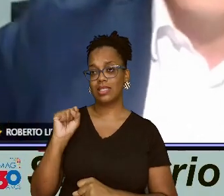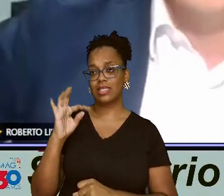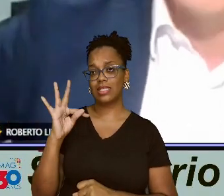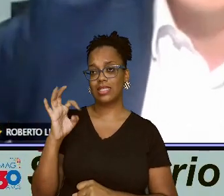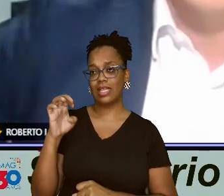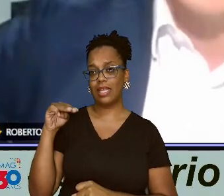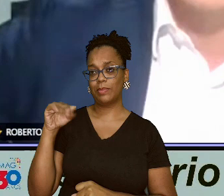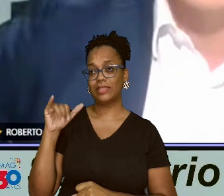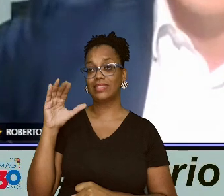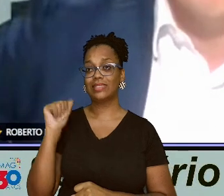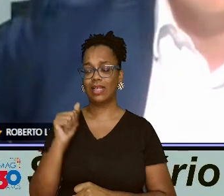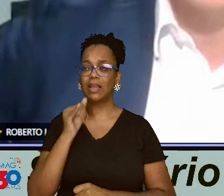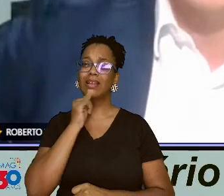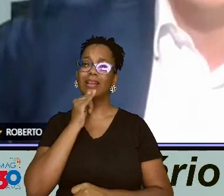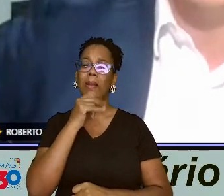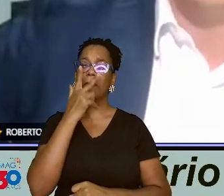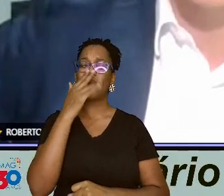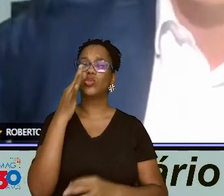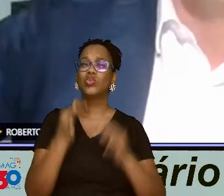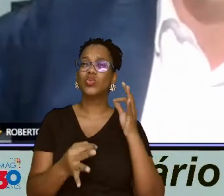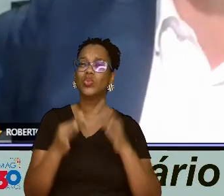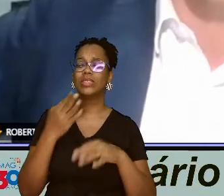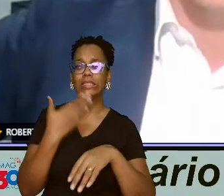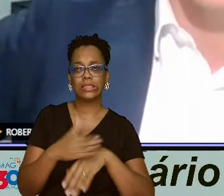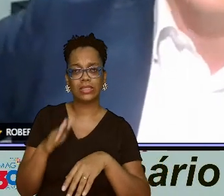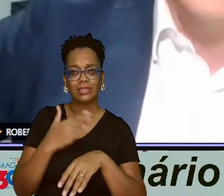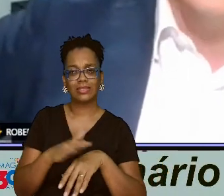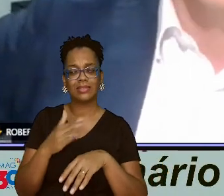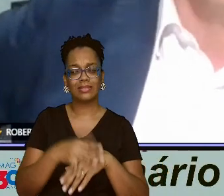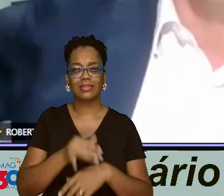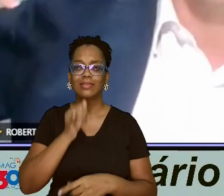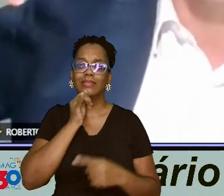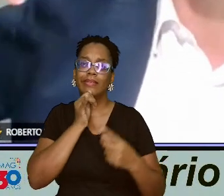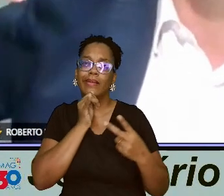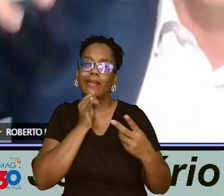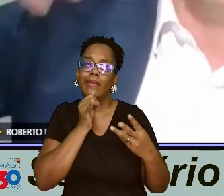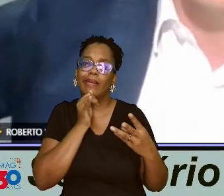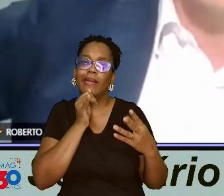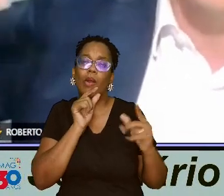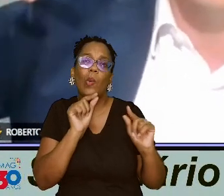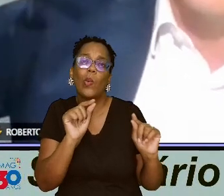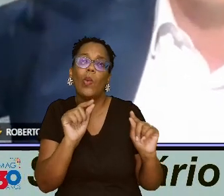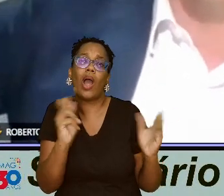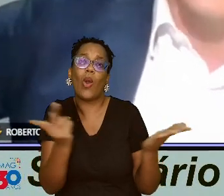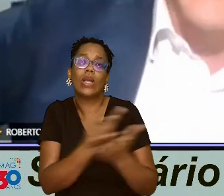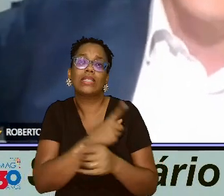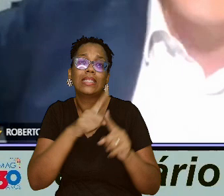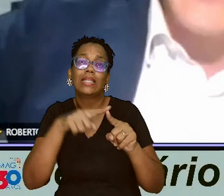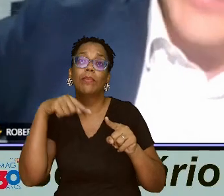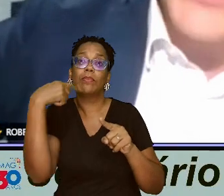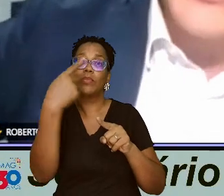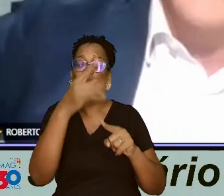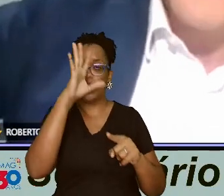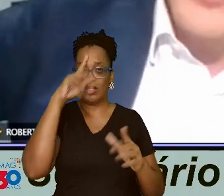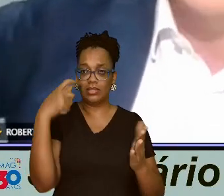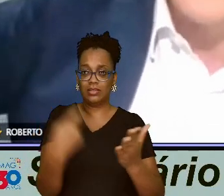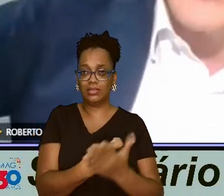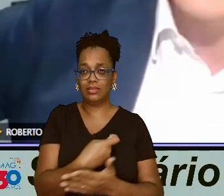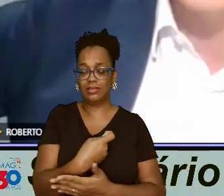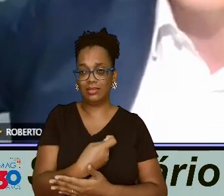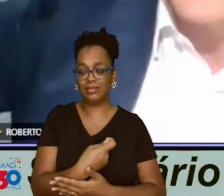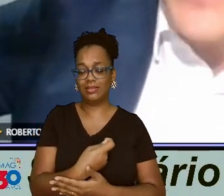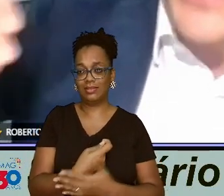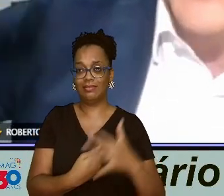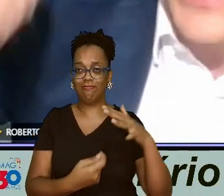juiz fosse fazer um exercício de simulação do que vai alterar a realidade